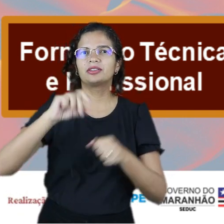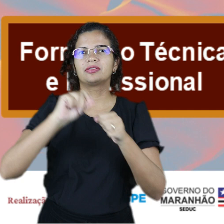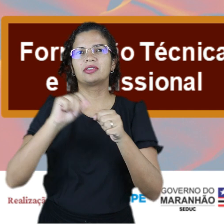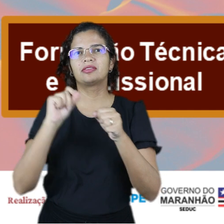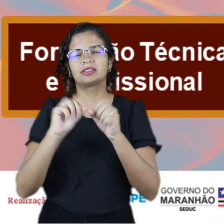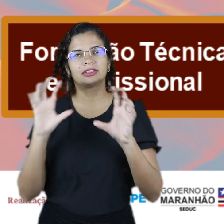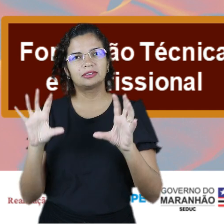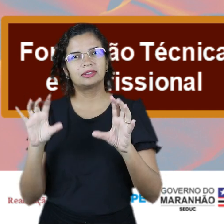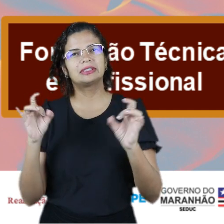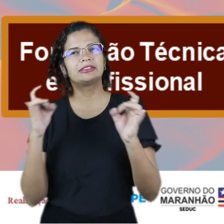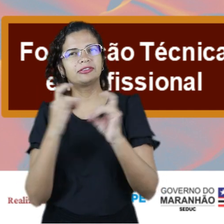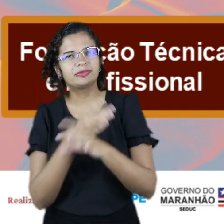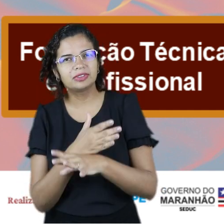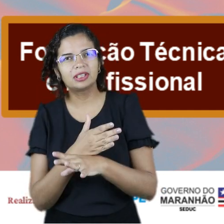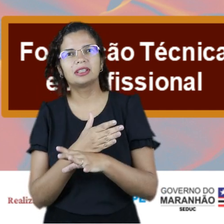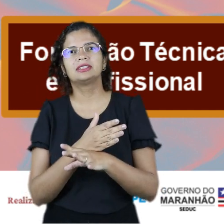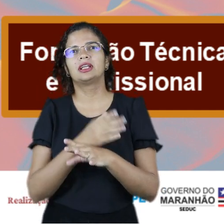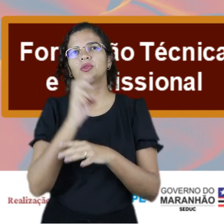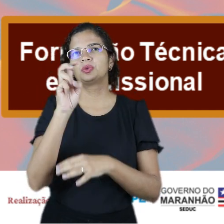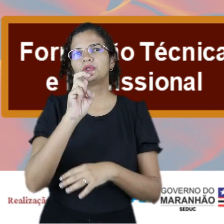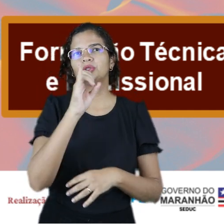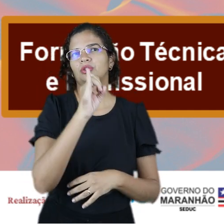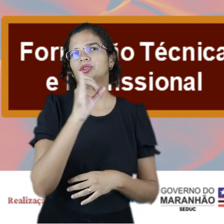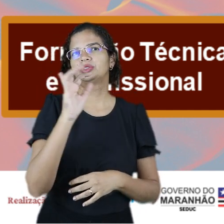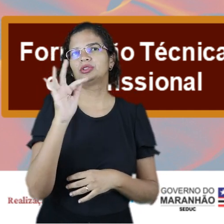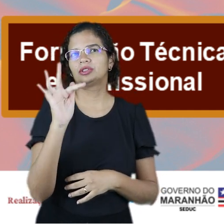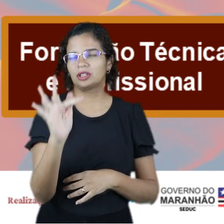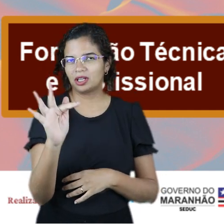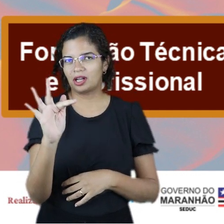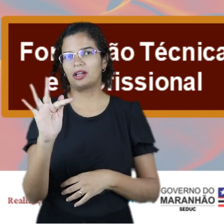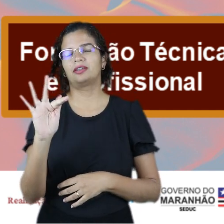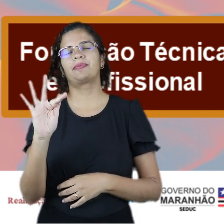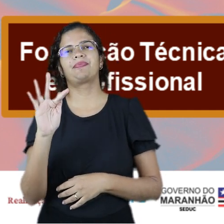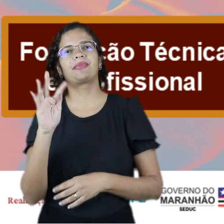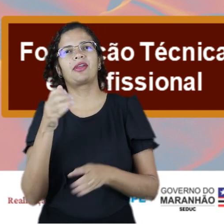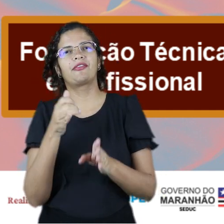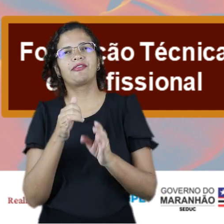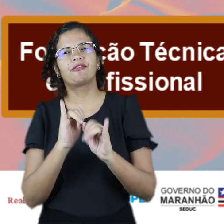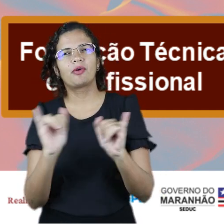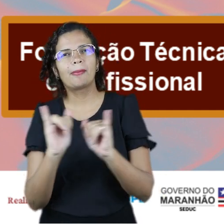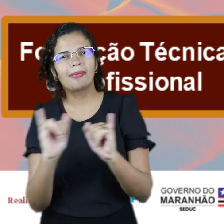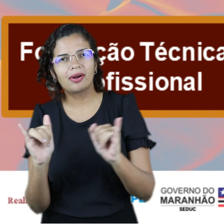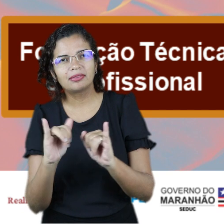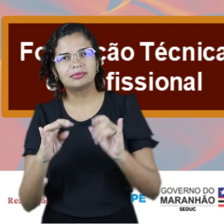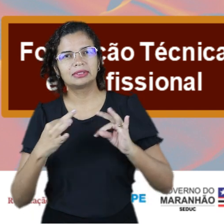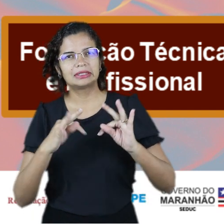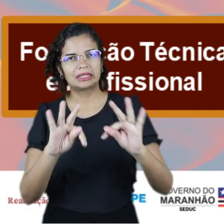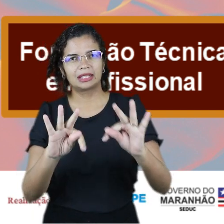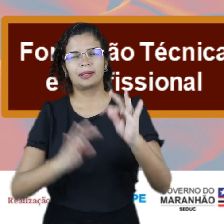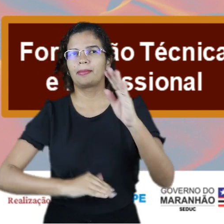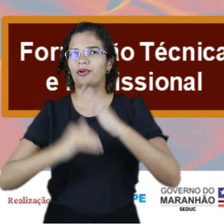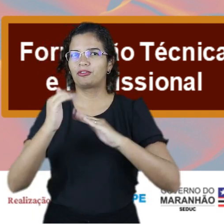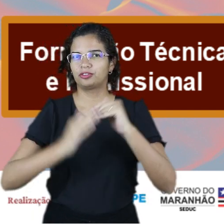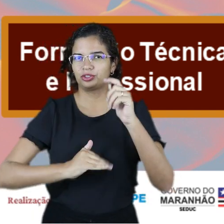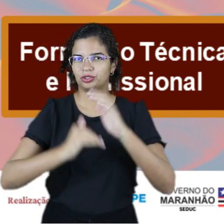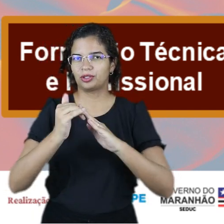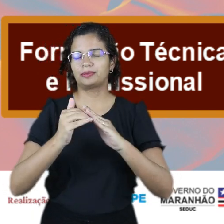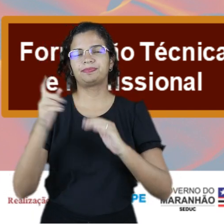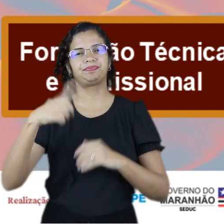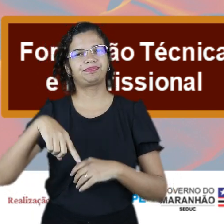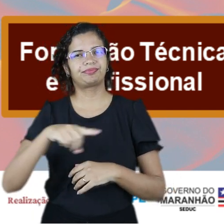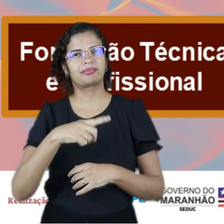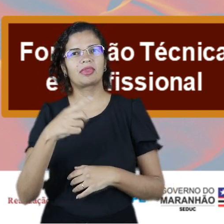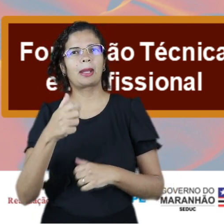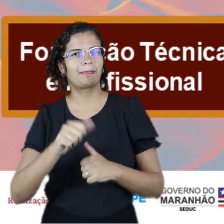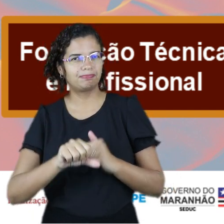Estado de Educação aqui do nosso Estado. Então, o fio condutor da nossa fala de hoje parte das bases conceituais e